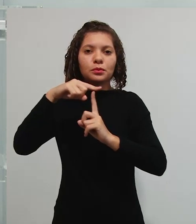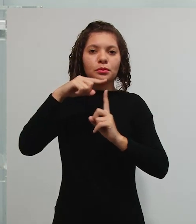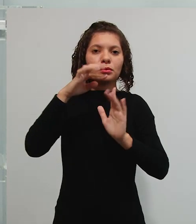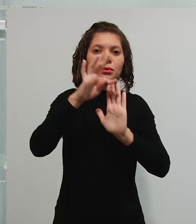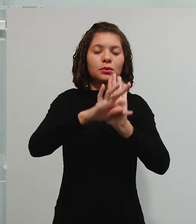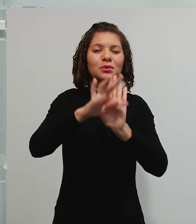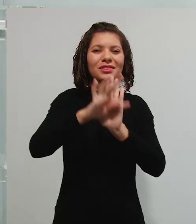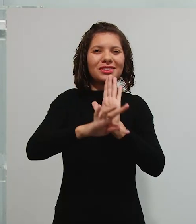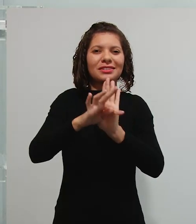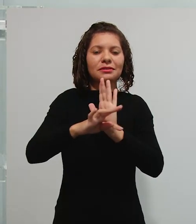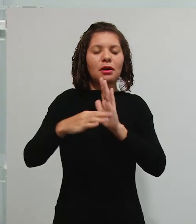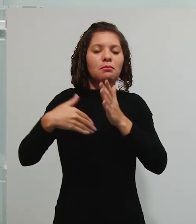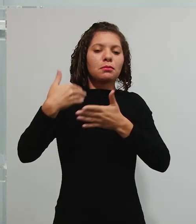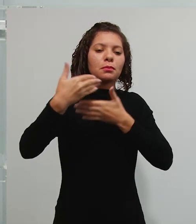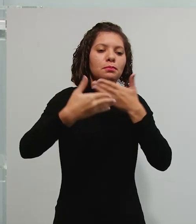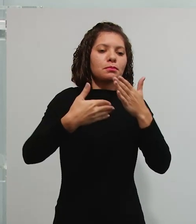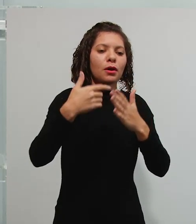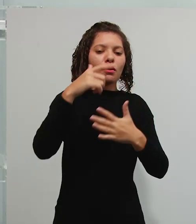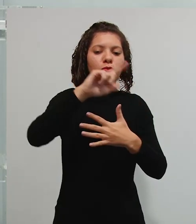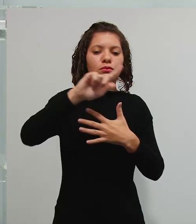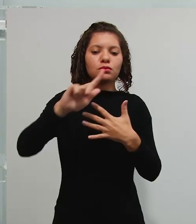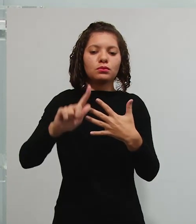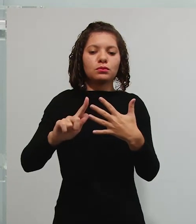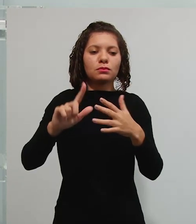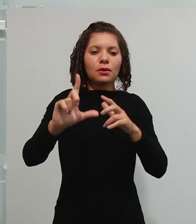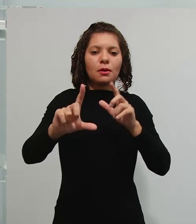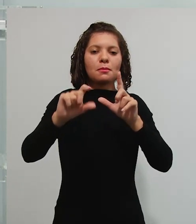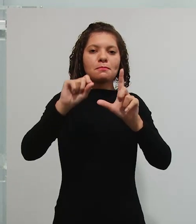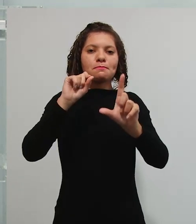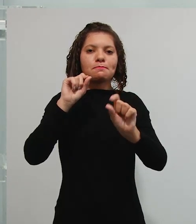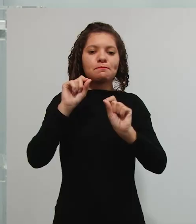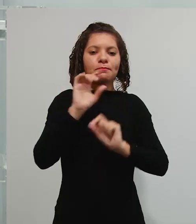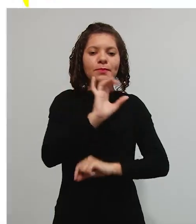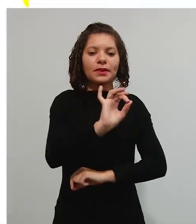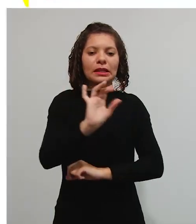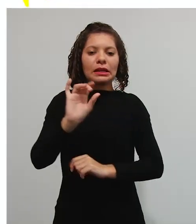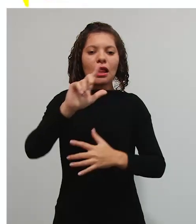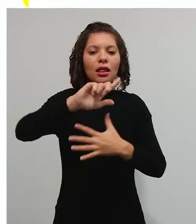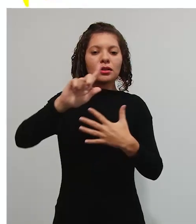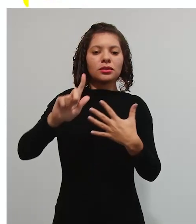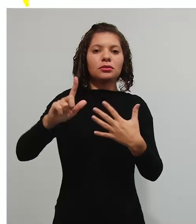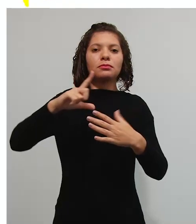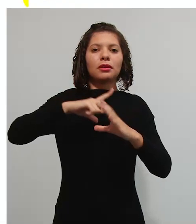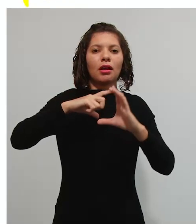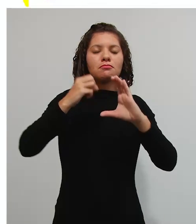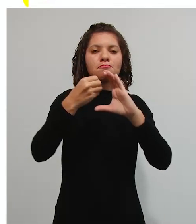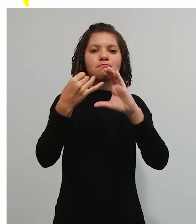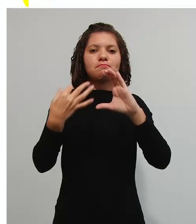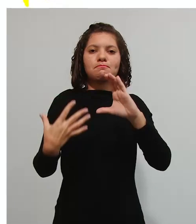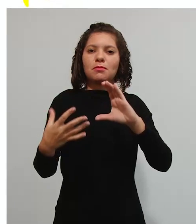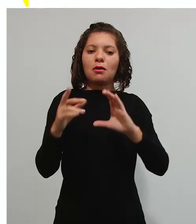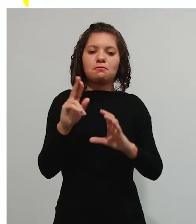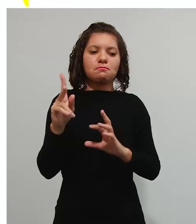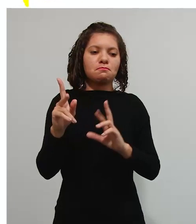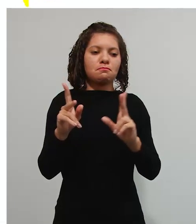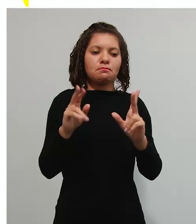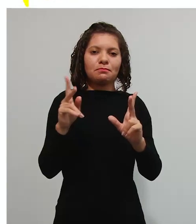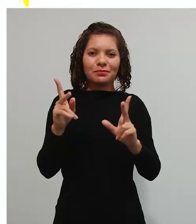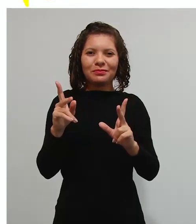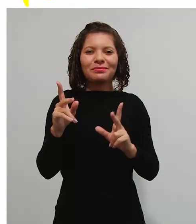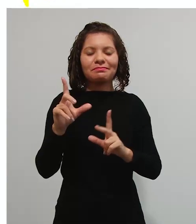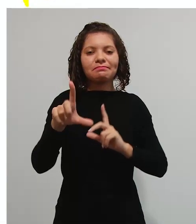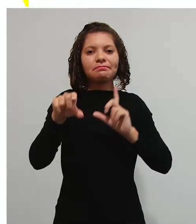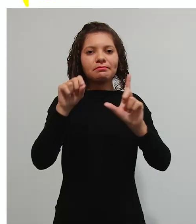mais adequado. E cada gênero, ele é organizado com determinada característica. Então, escolher o gênero